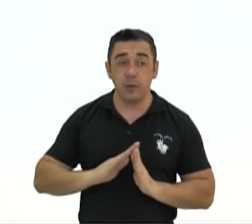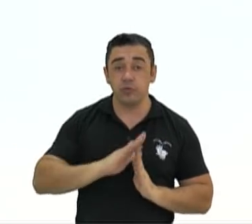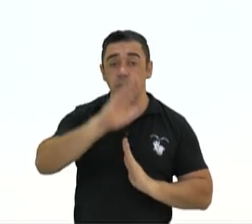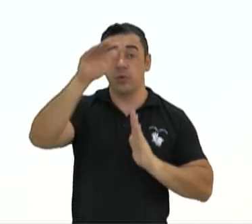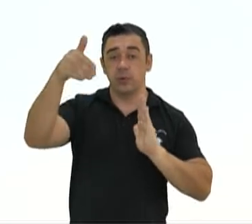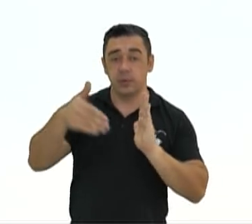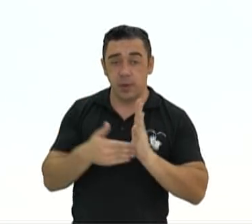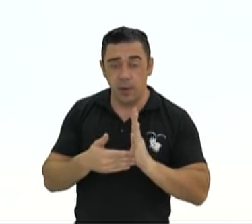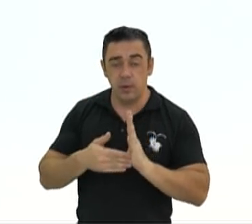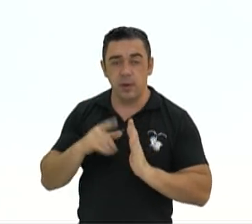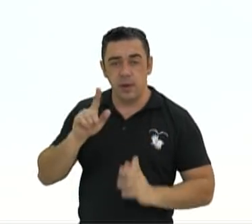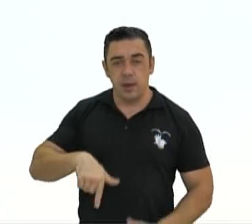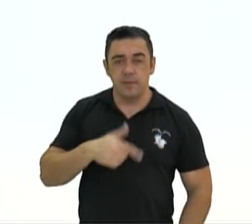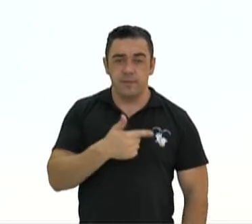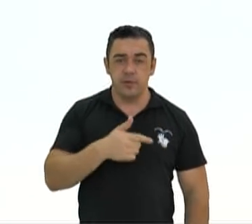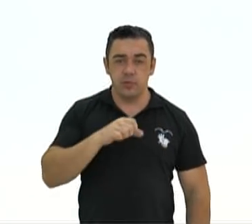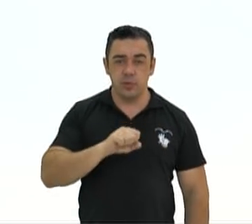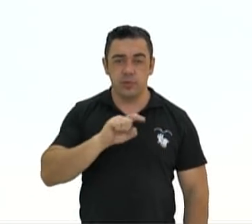total desta figura é